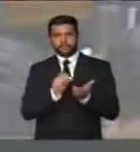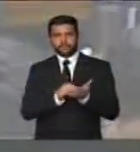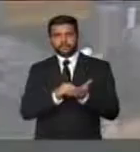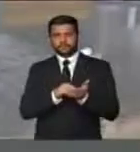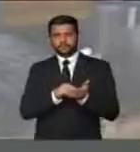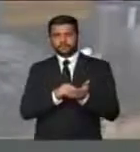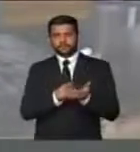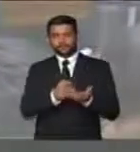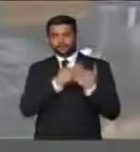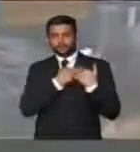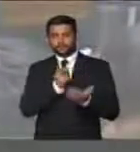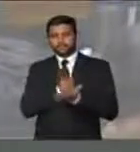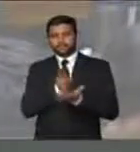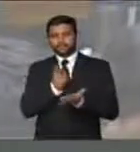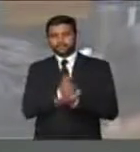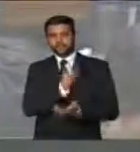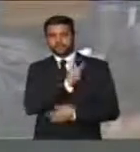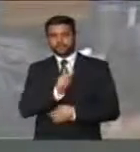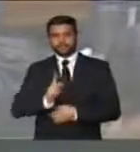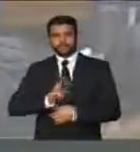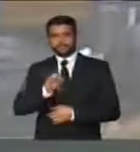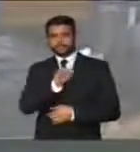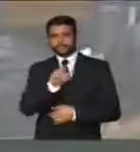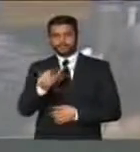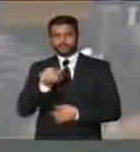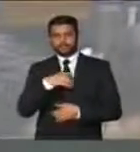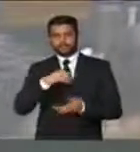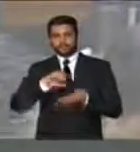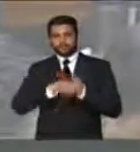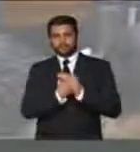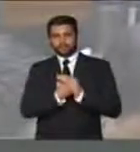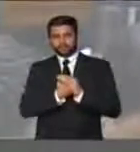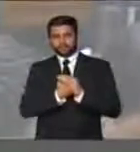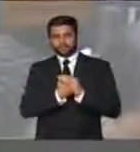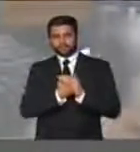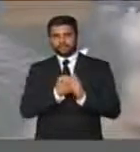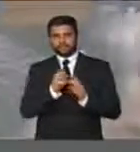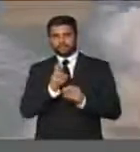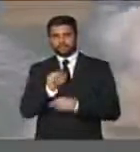de legitimidade na permanência da presidência. O pessoal está em... Rede.